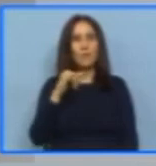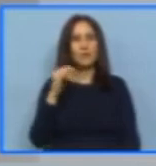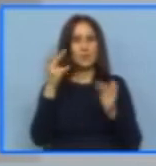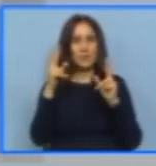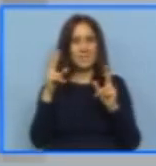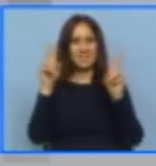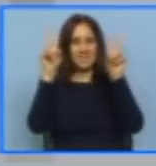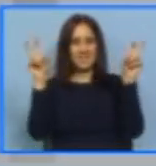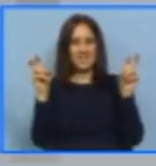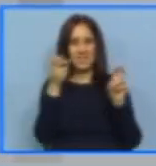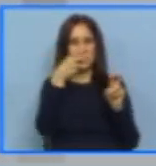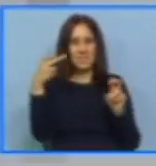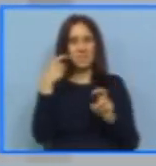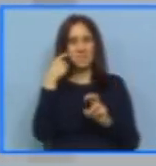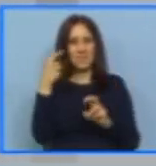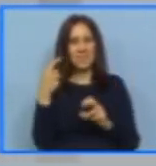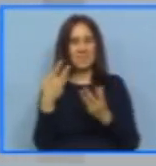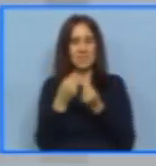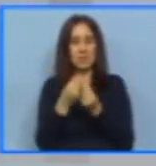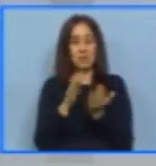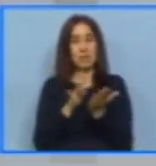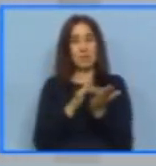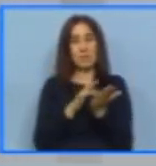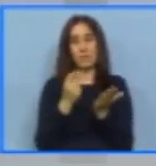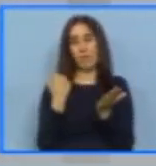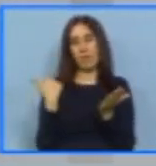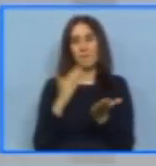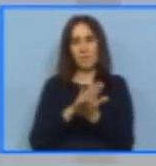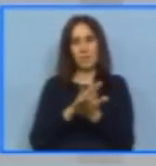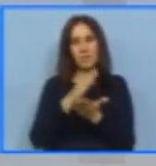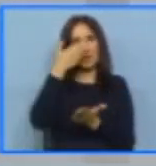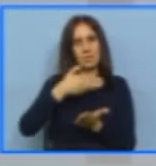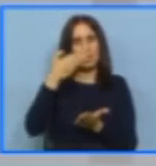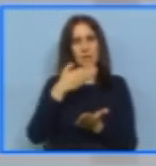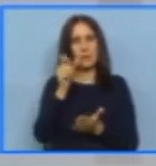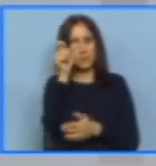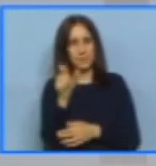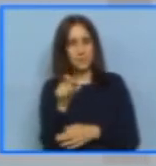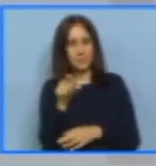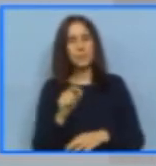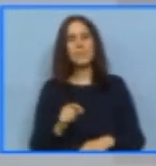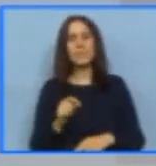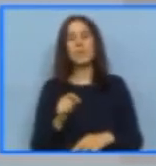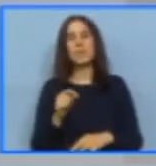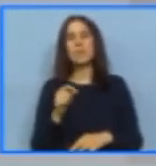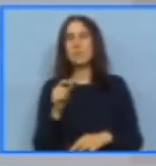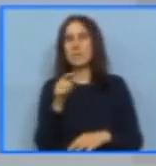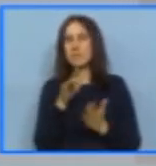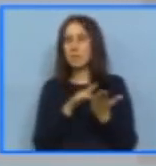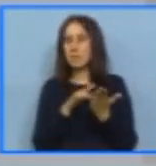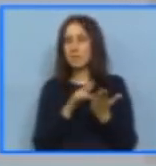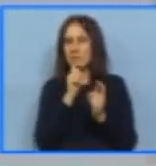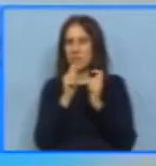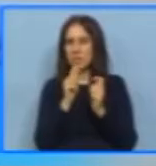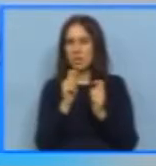do livro que publicaste agora há poucas semanas. Nesse livro, com entrevista de há 2 anos, ou 1 ano? Foi